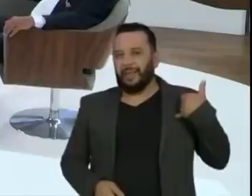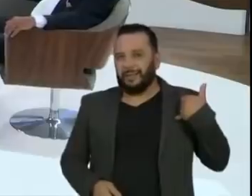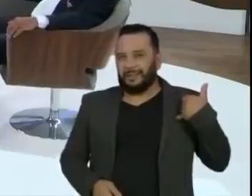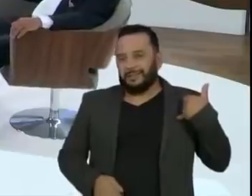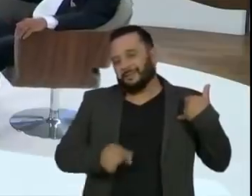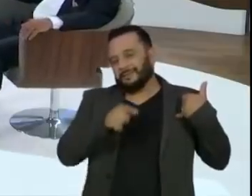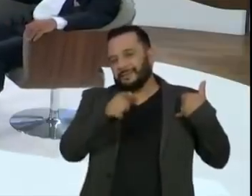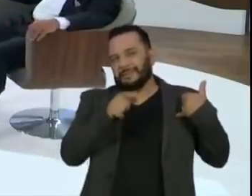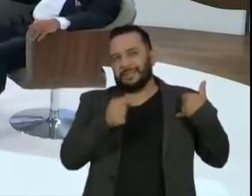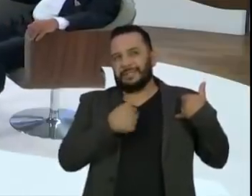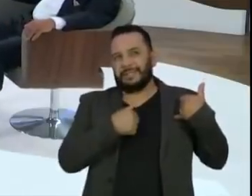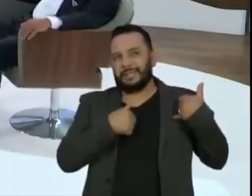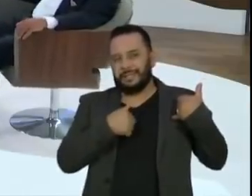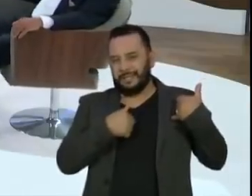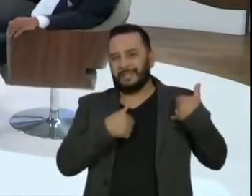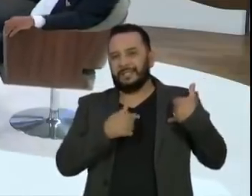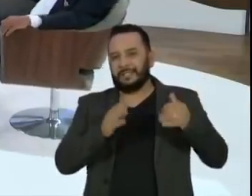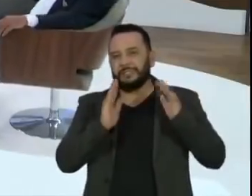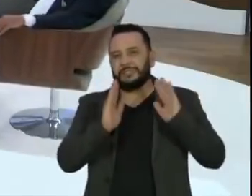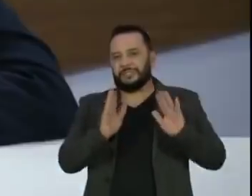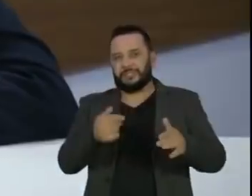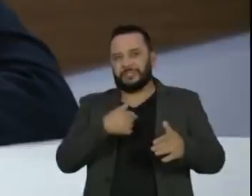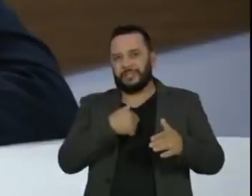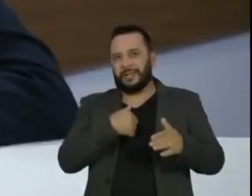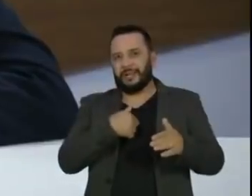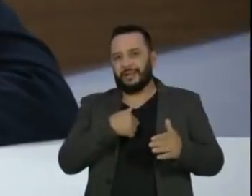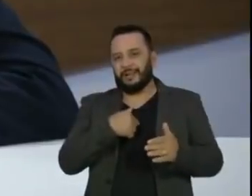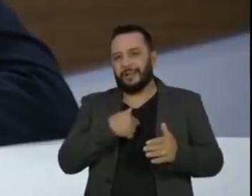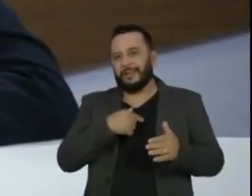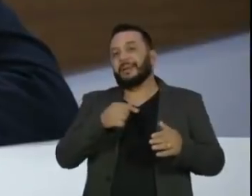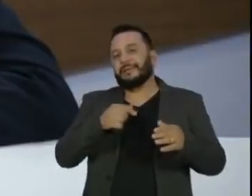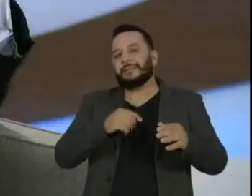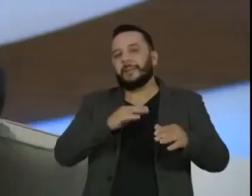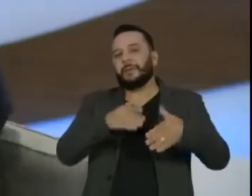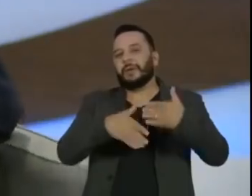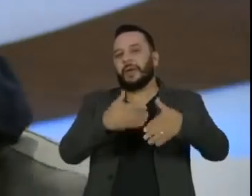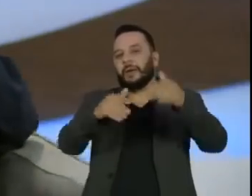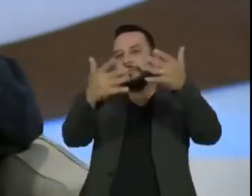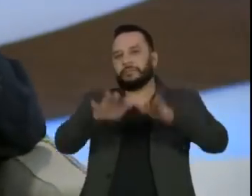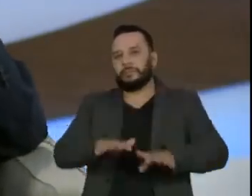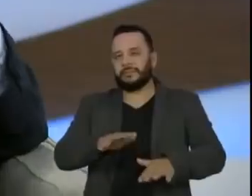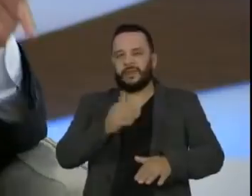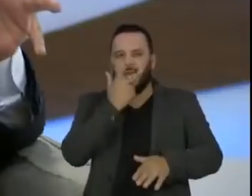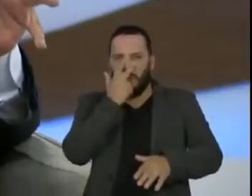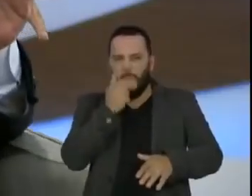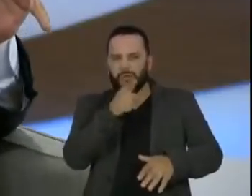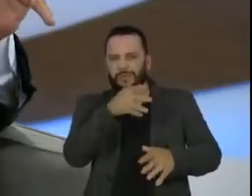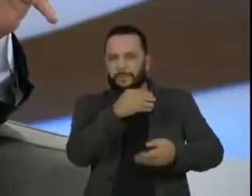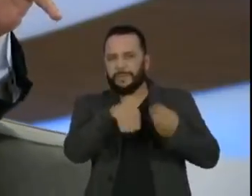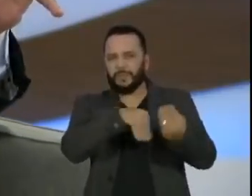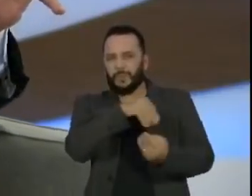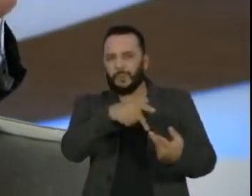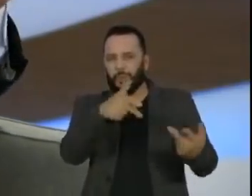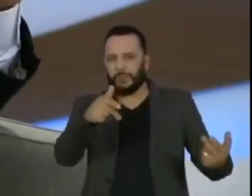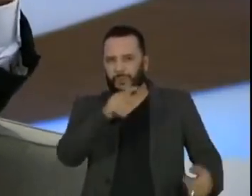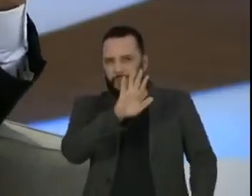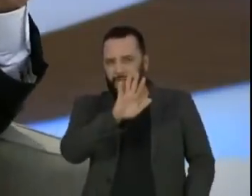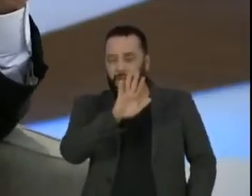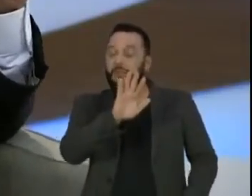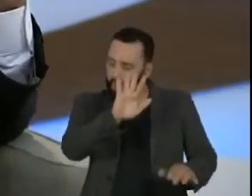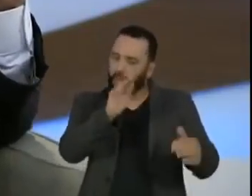cama derrocada Espetacular por falta de eu acho que Você misturou alguma e eu eu